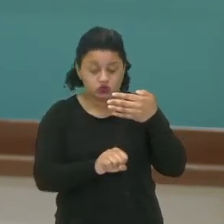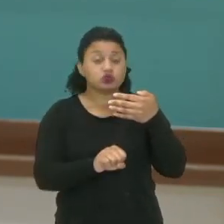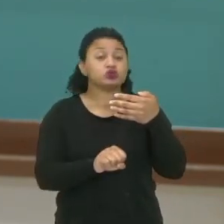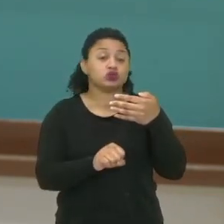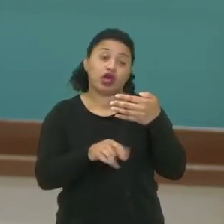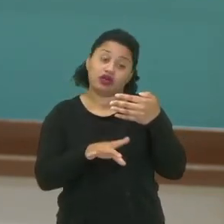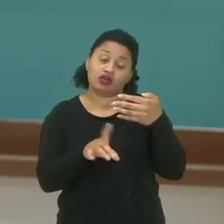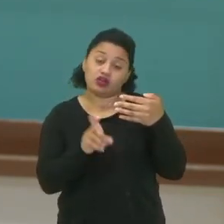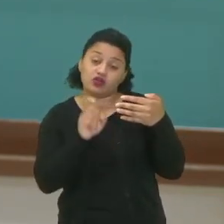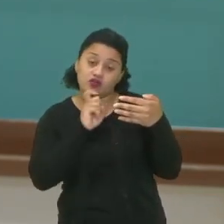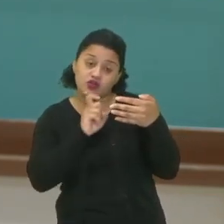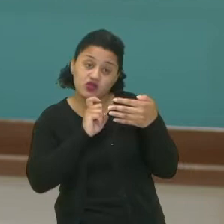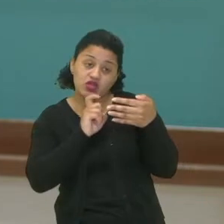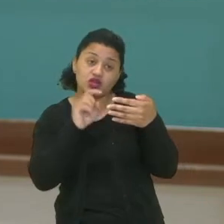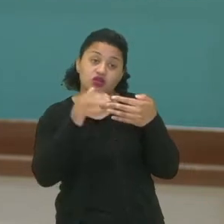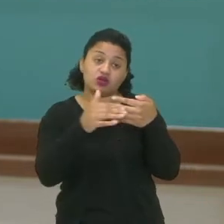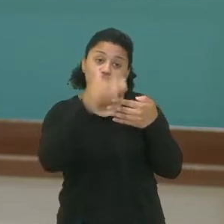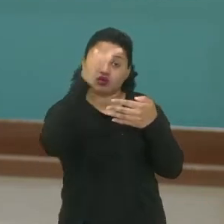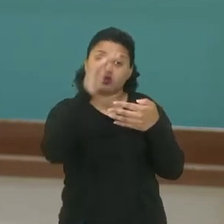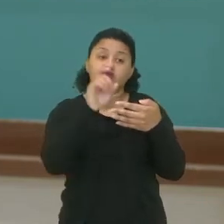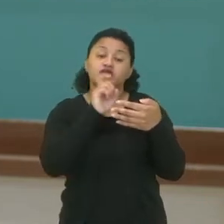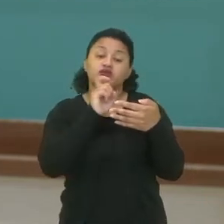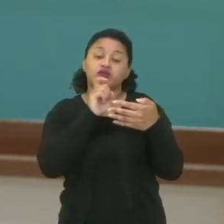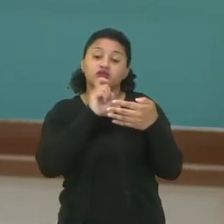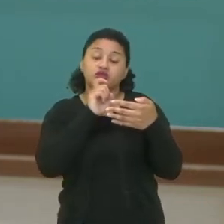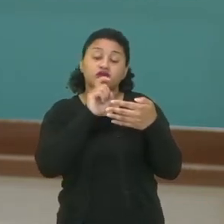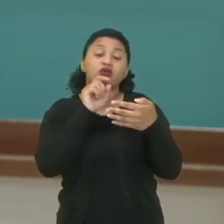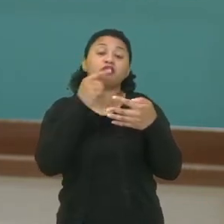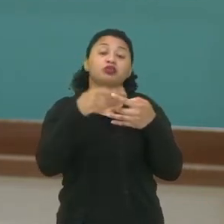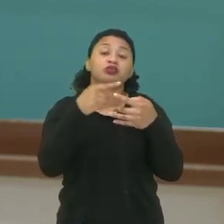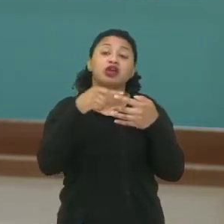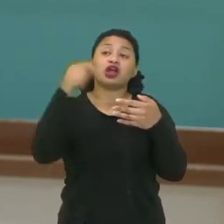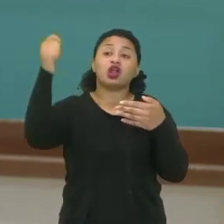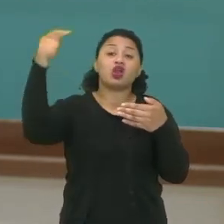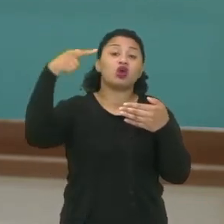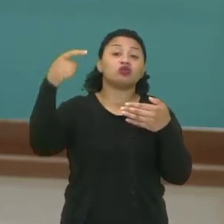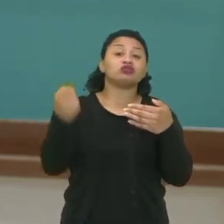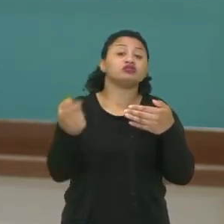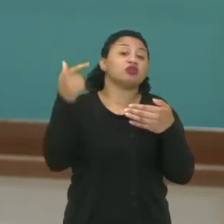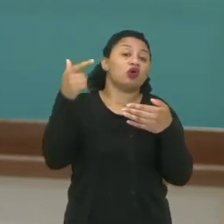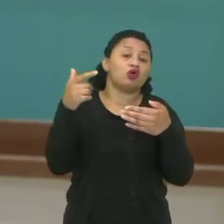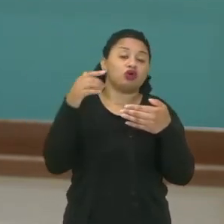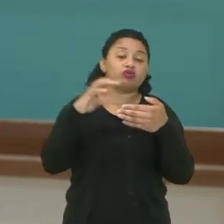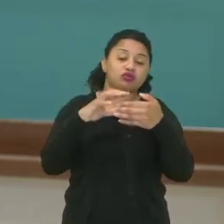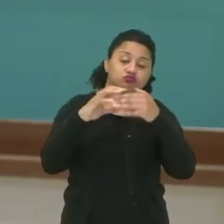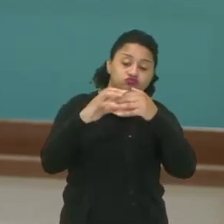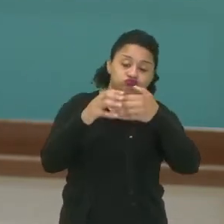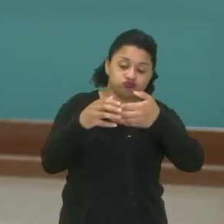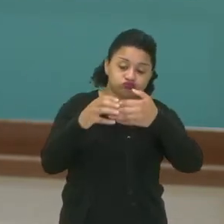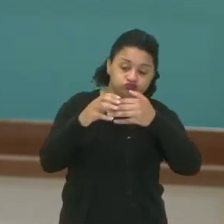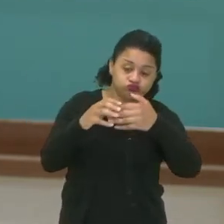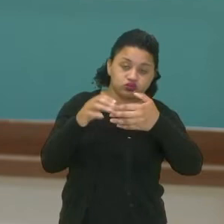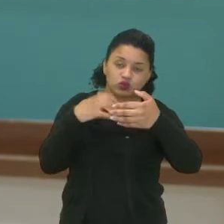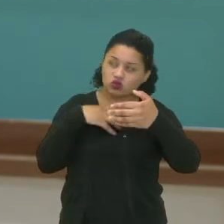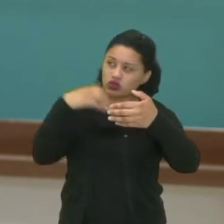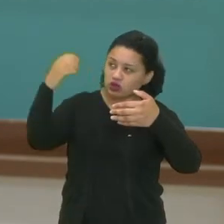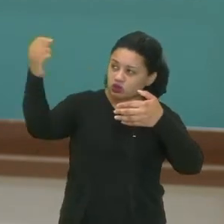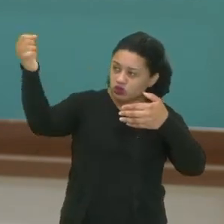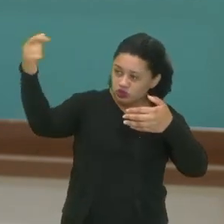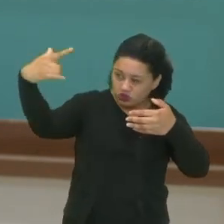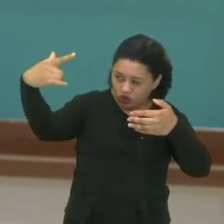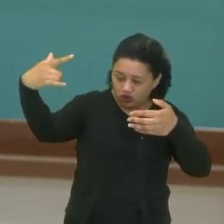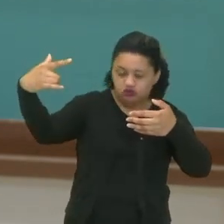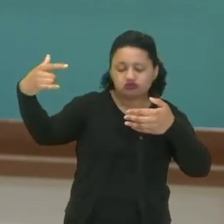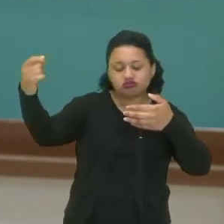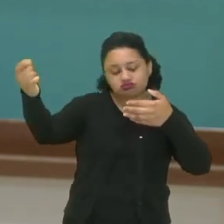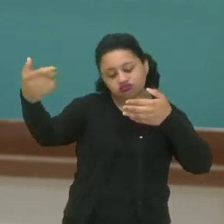Polo Norte, a incidência da luz ela vai ficando cada vez menor, porque a inclinação, ou seja, o ângulo da